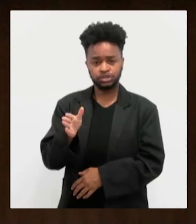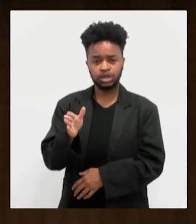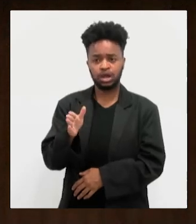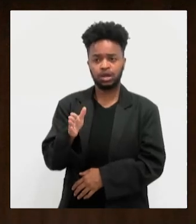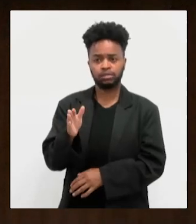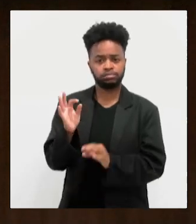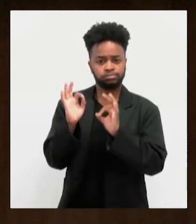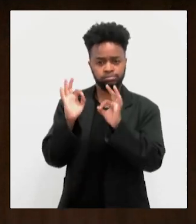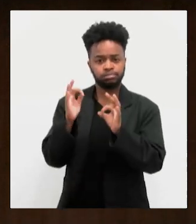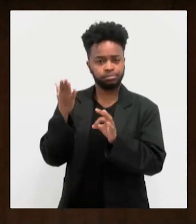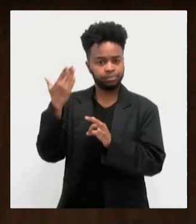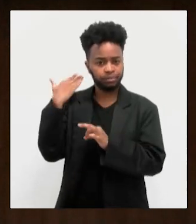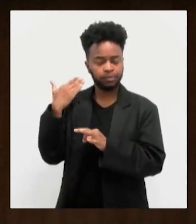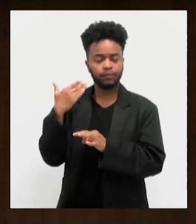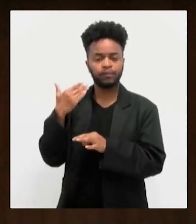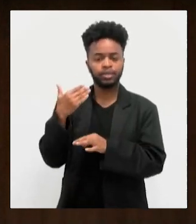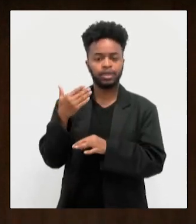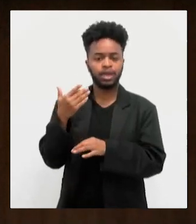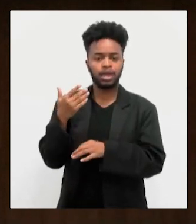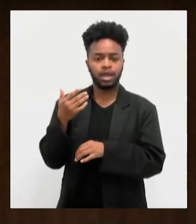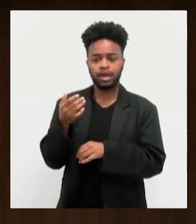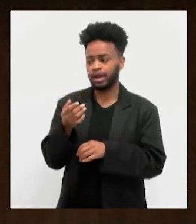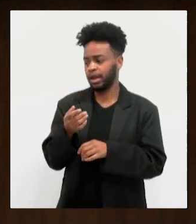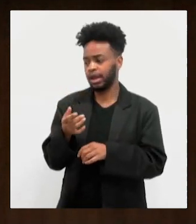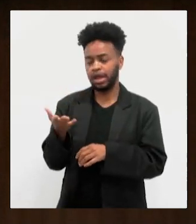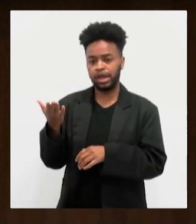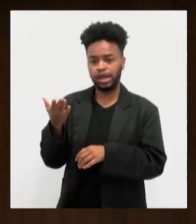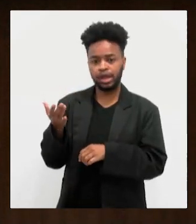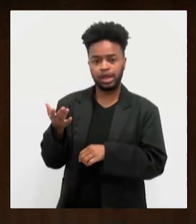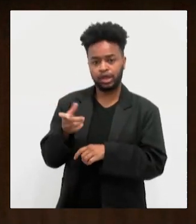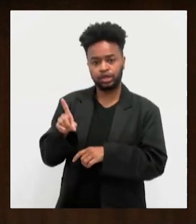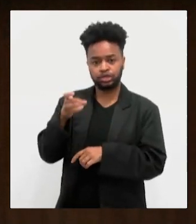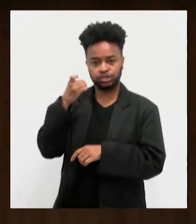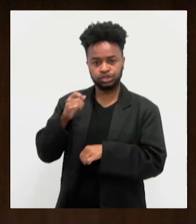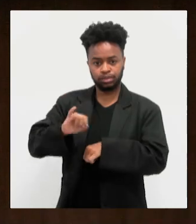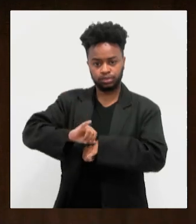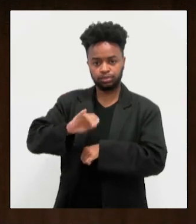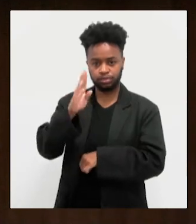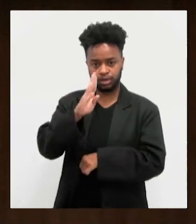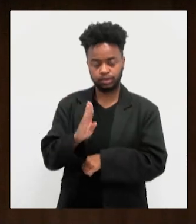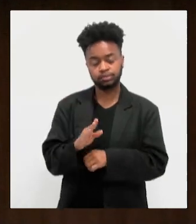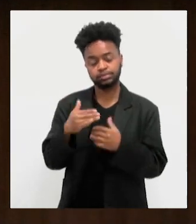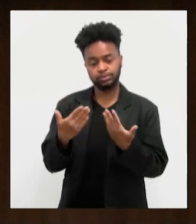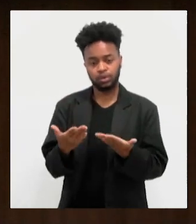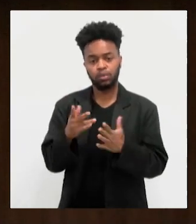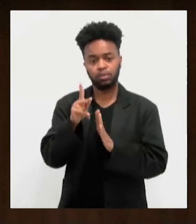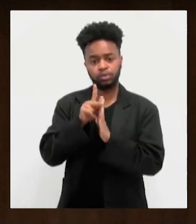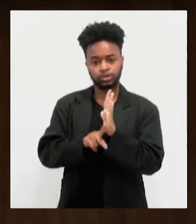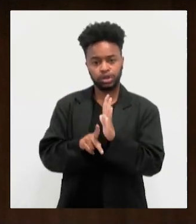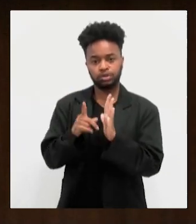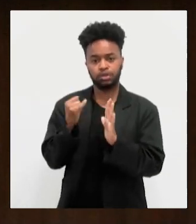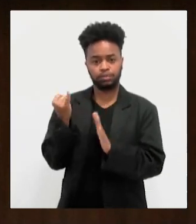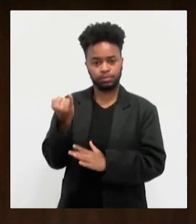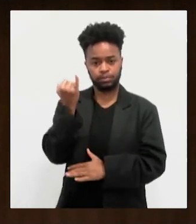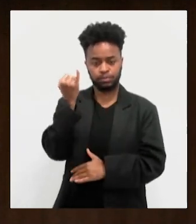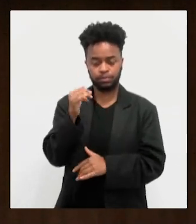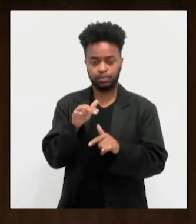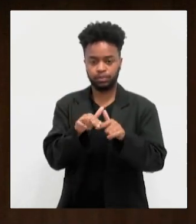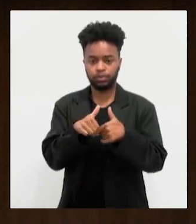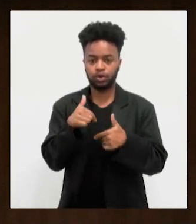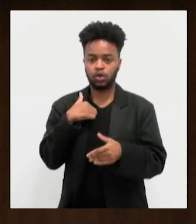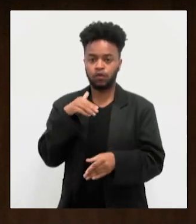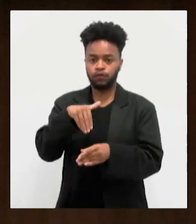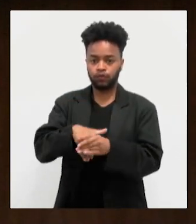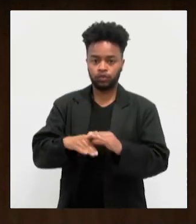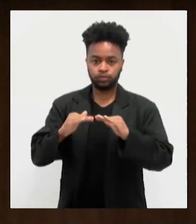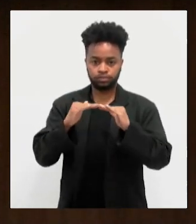do Distrito Federal, o Estado da Guanabara. Então, o projeto tem muito mérito, senhor presidente. Por isso, estou